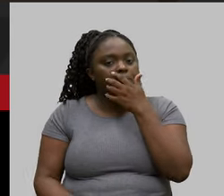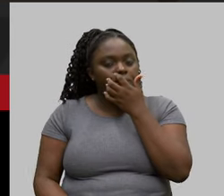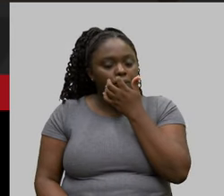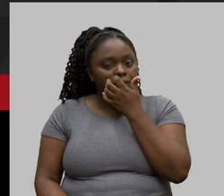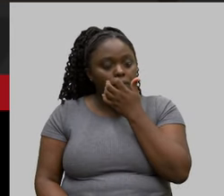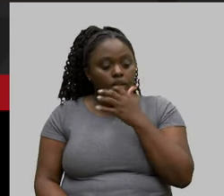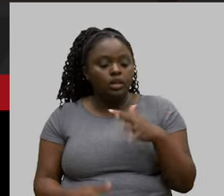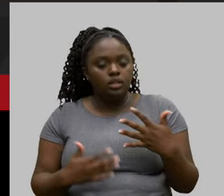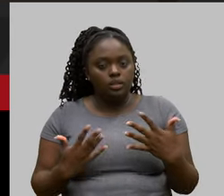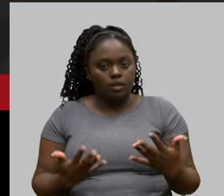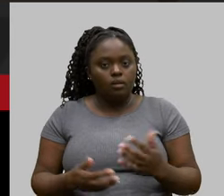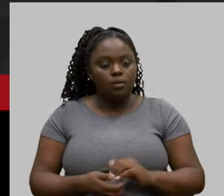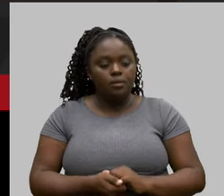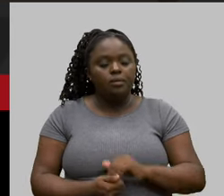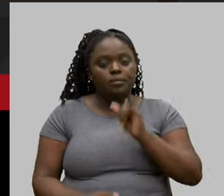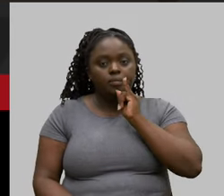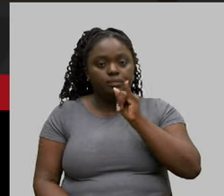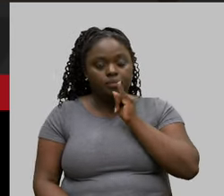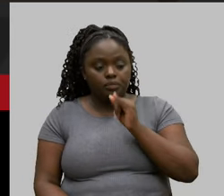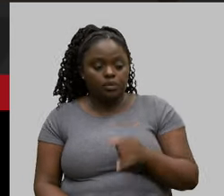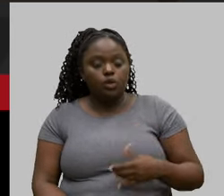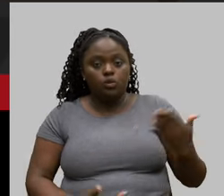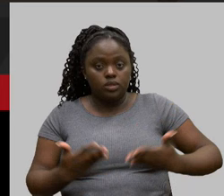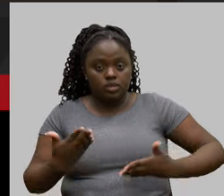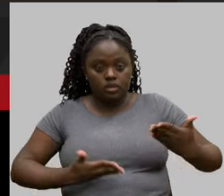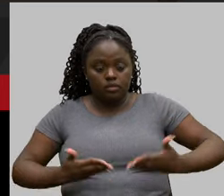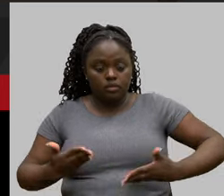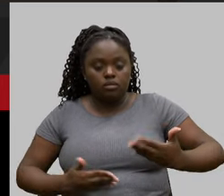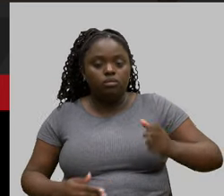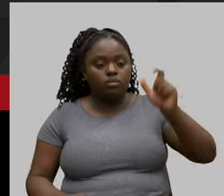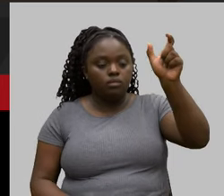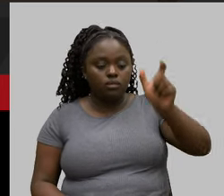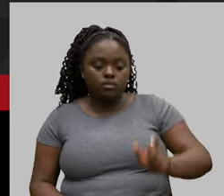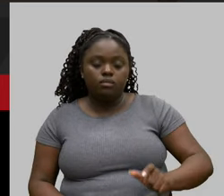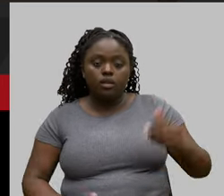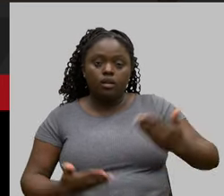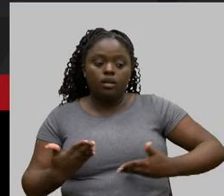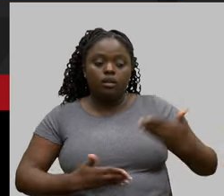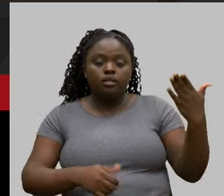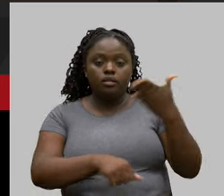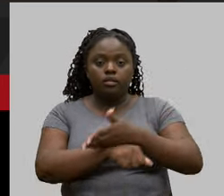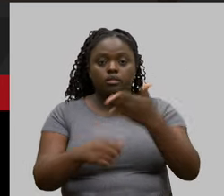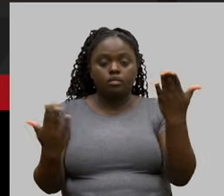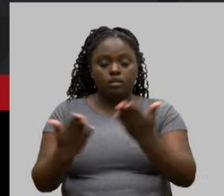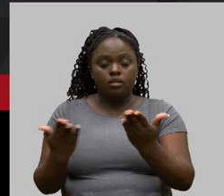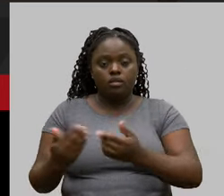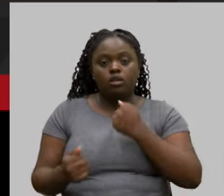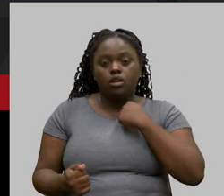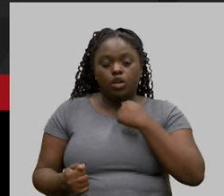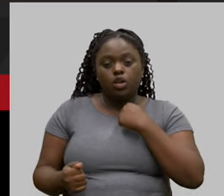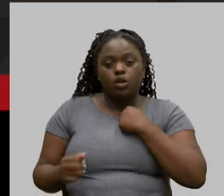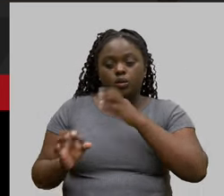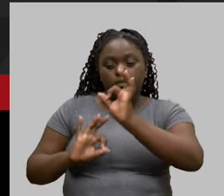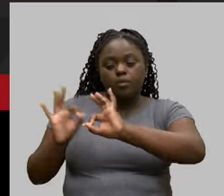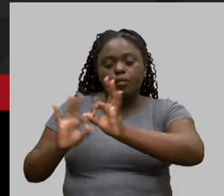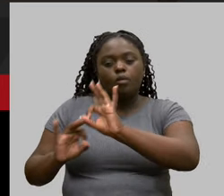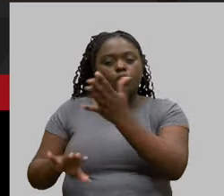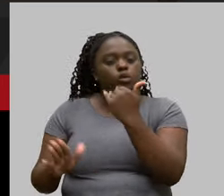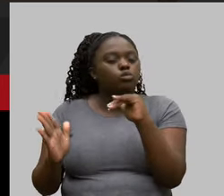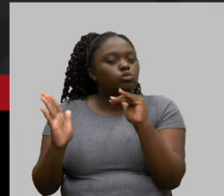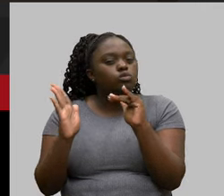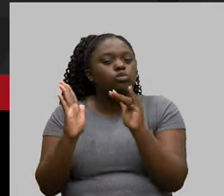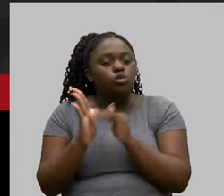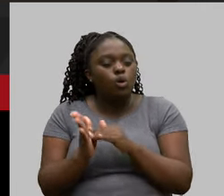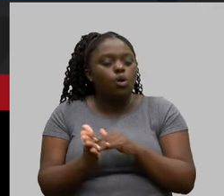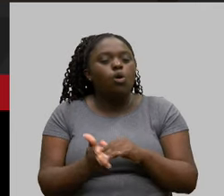tomando um servidor como exemplo para aquele servidor que ingressou agora eu vou projetar todas as receitas de contribuição que